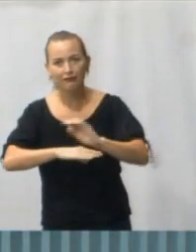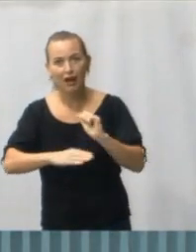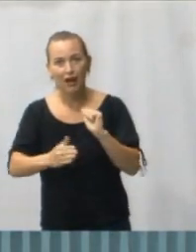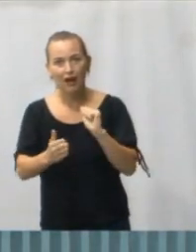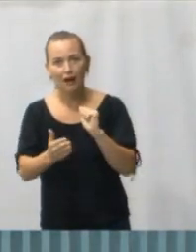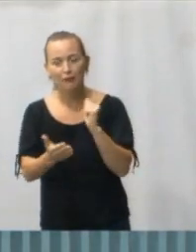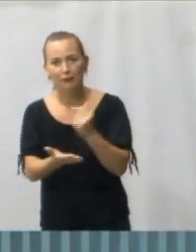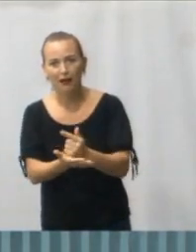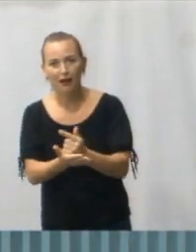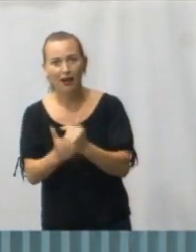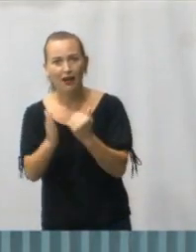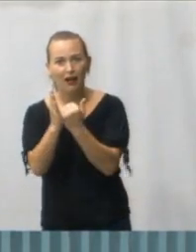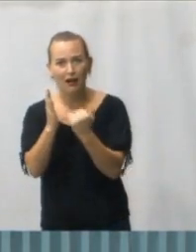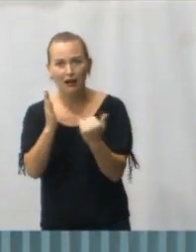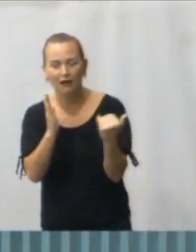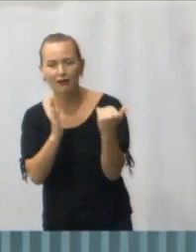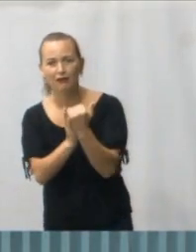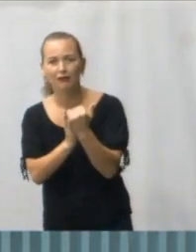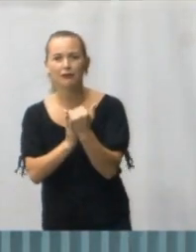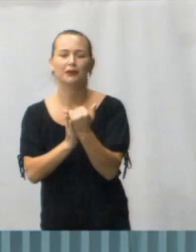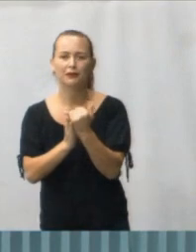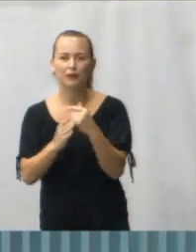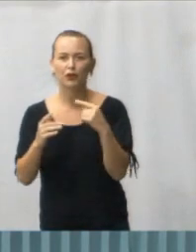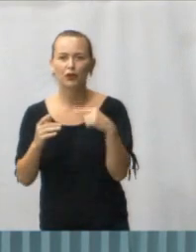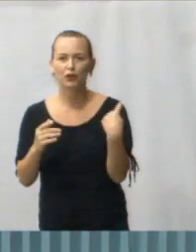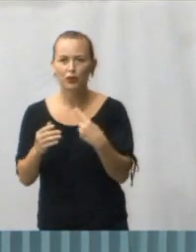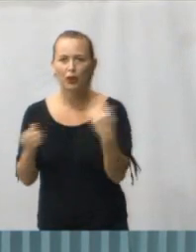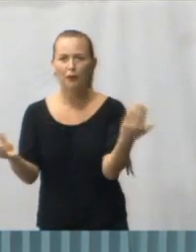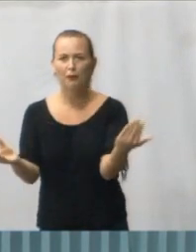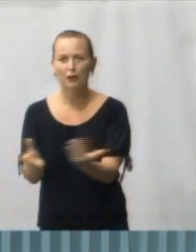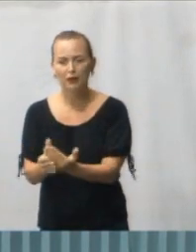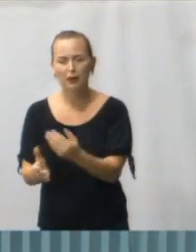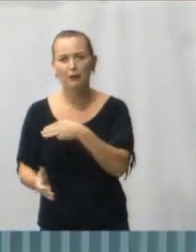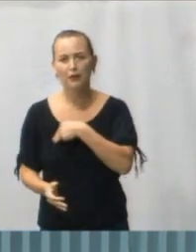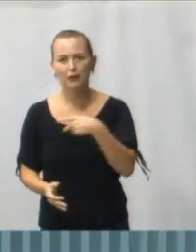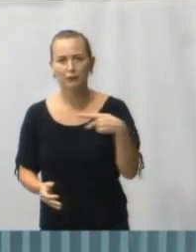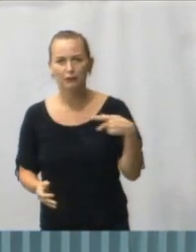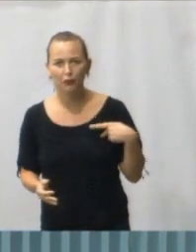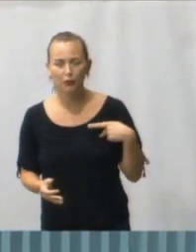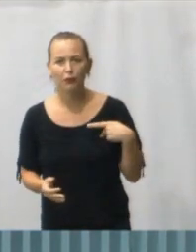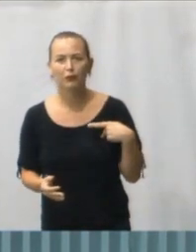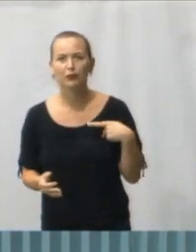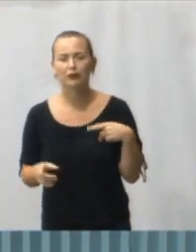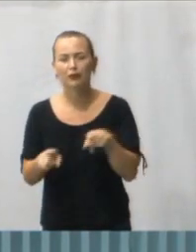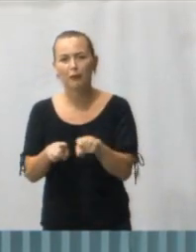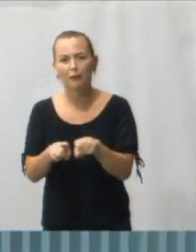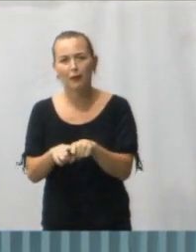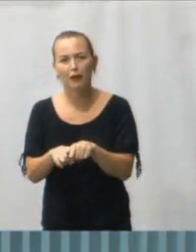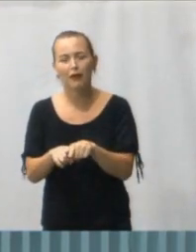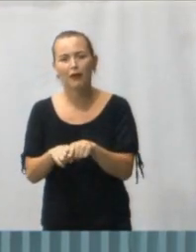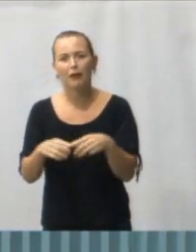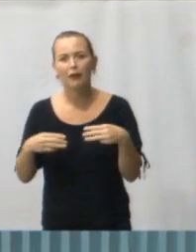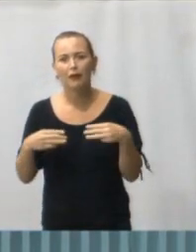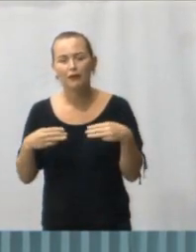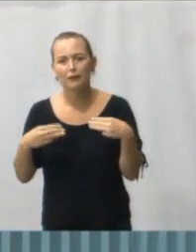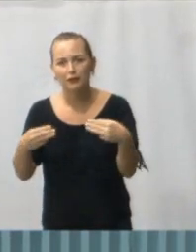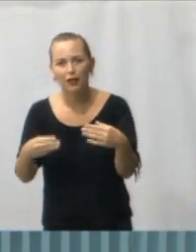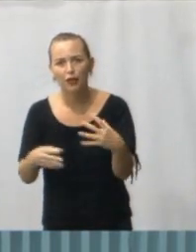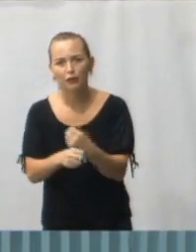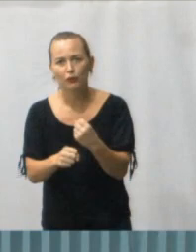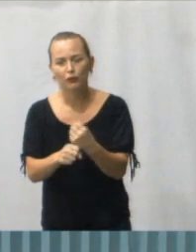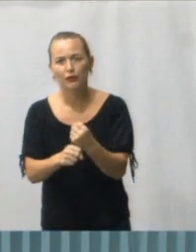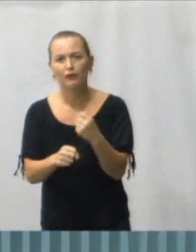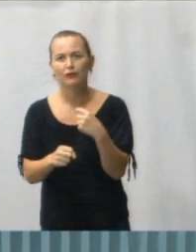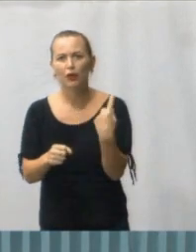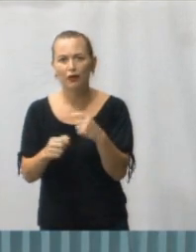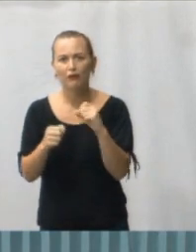autoria ao Ministério Público Estadual e ao Ministério Público de Contas, por considerar que todos os investimentos nas benfeitorias estão sendo realizados